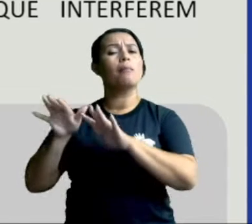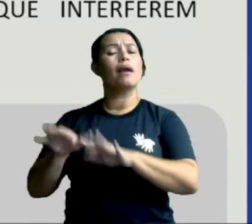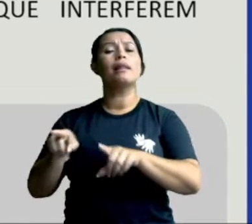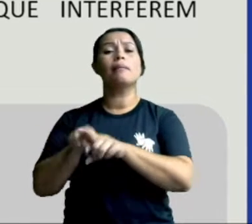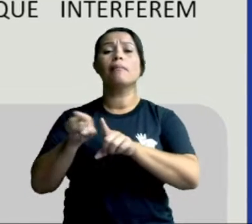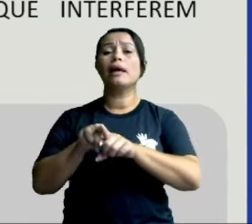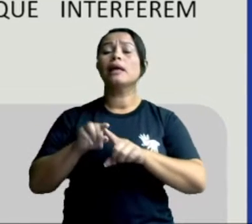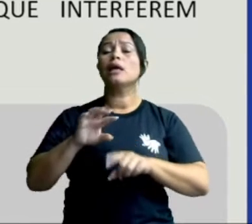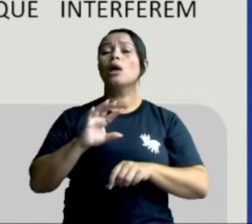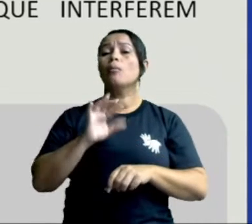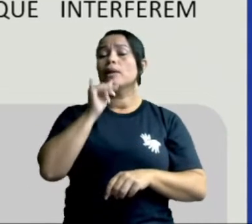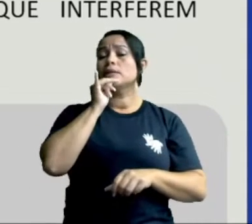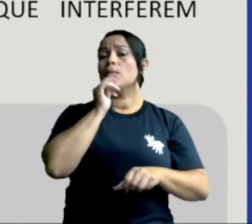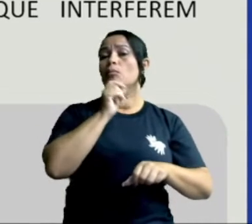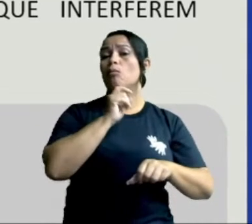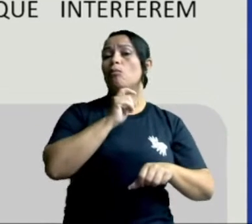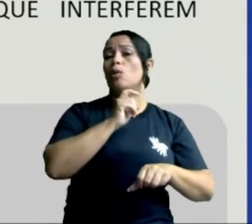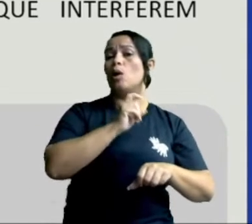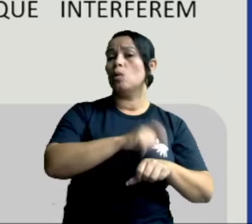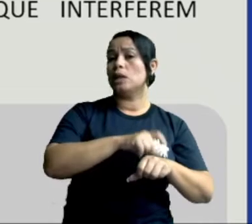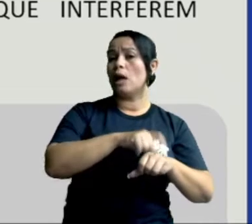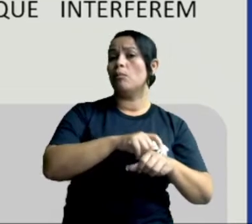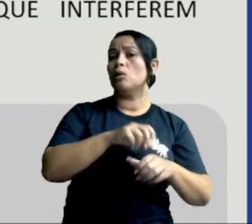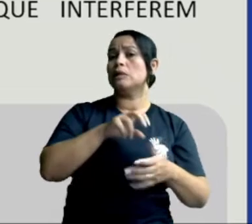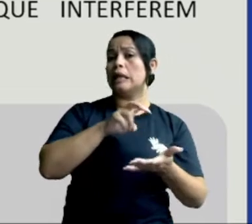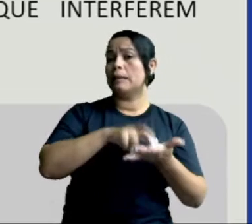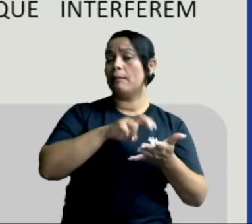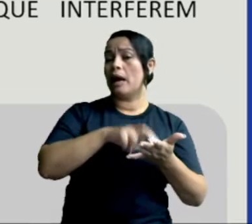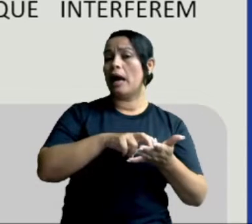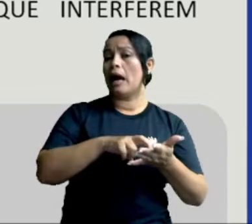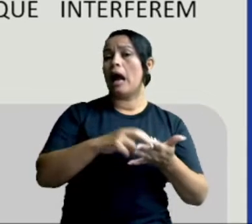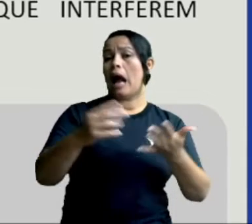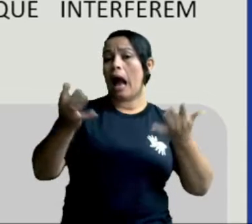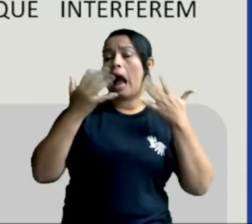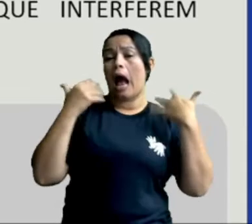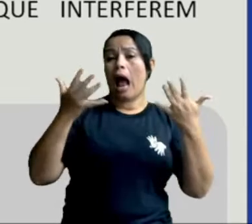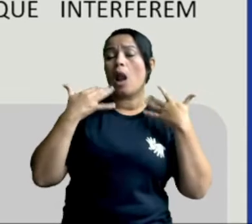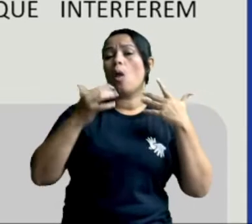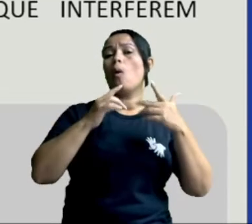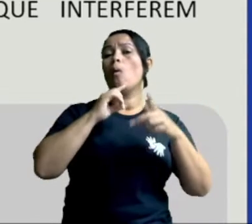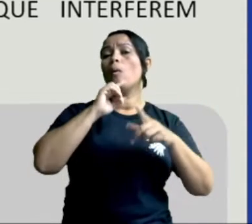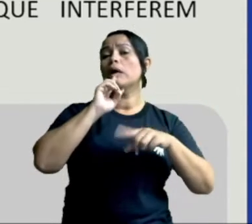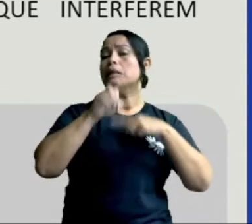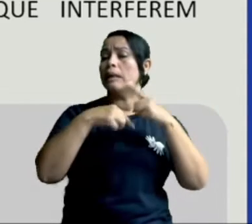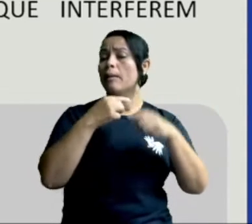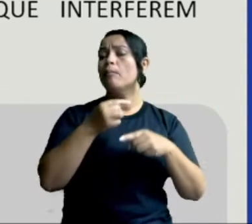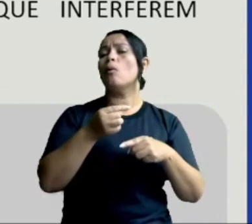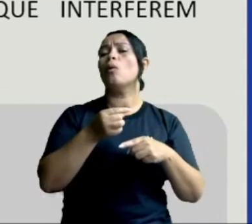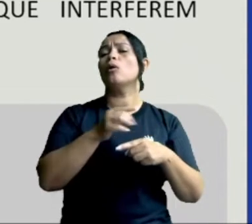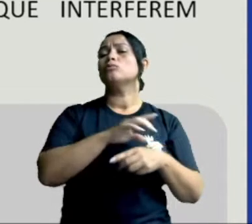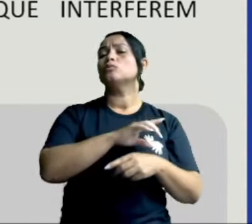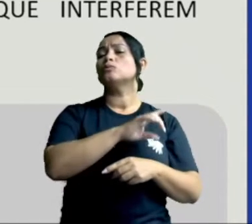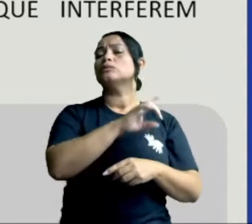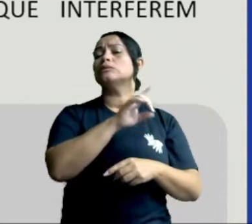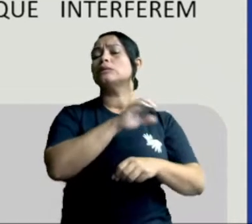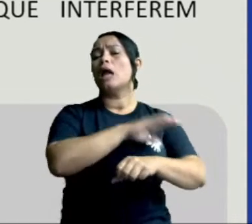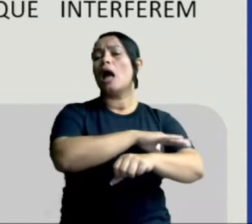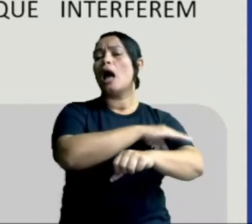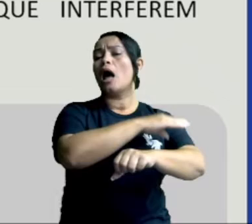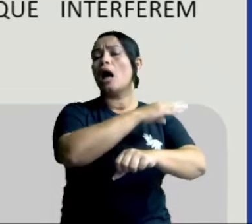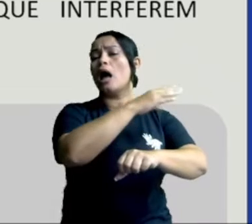significa que o tempo de manhã pode tá calor né pode estar sol e aí com o passar do dia